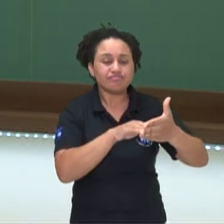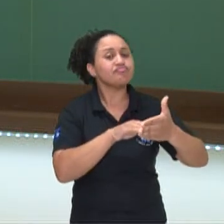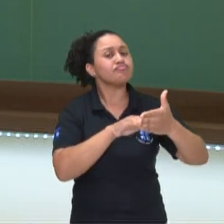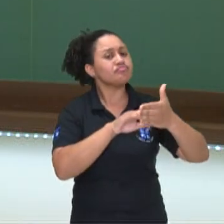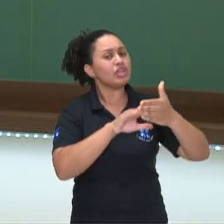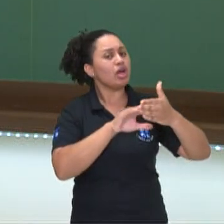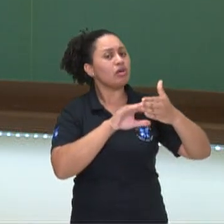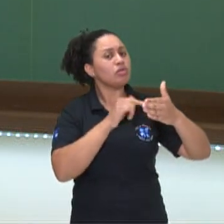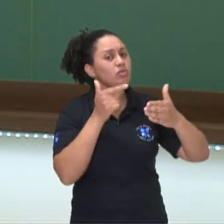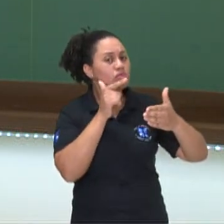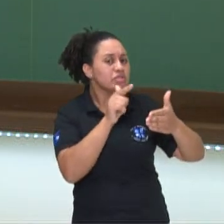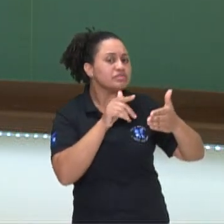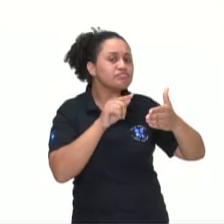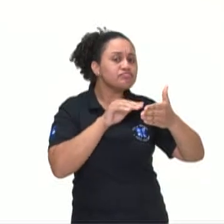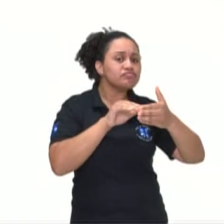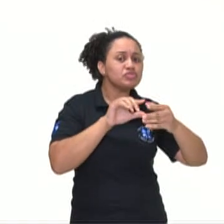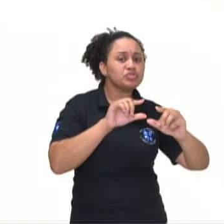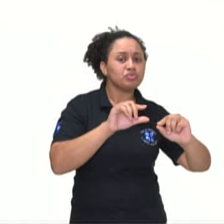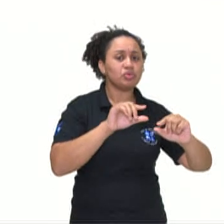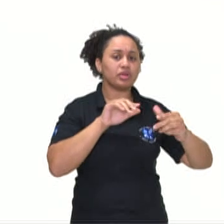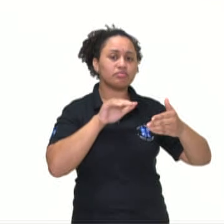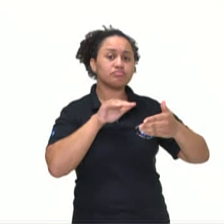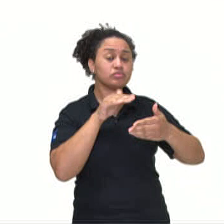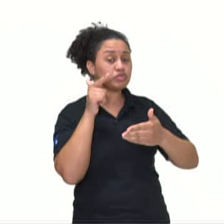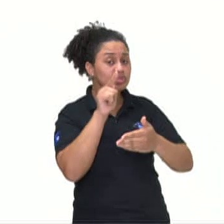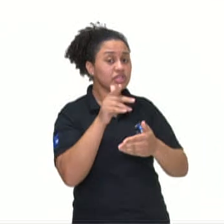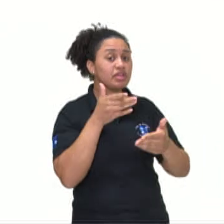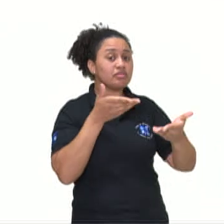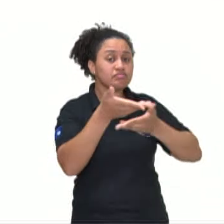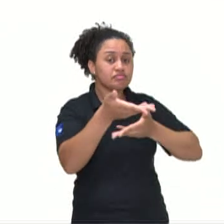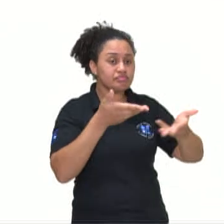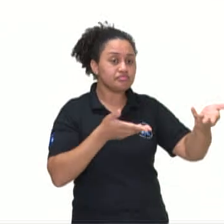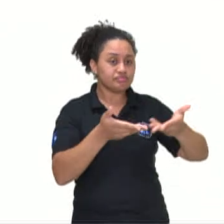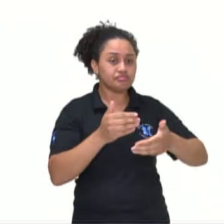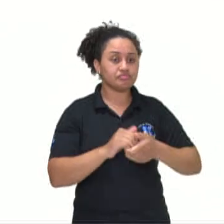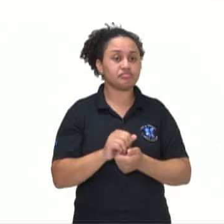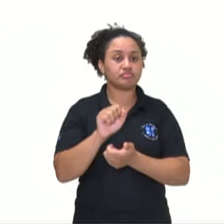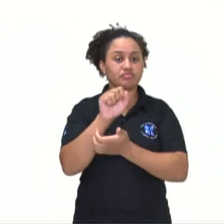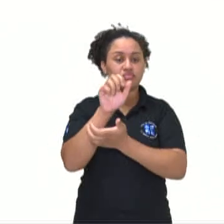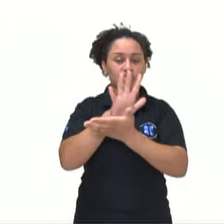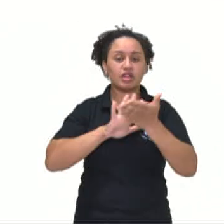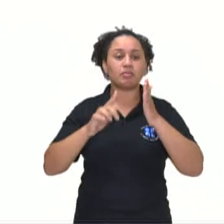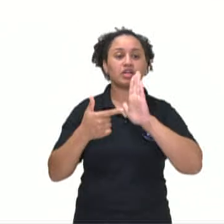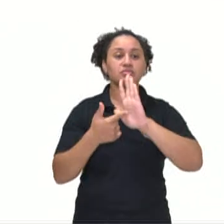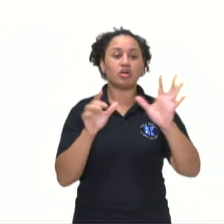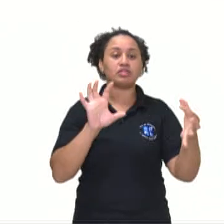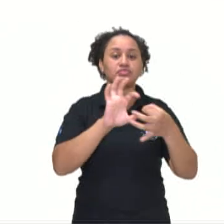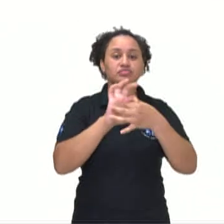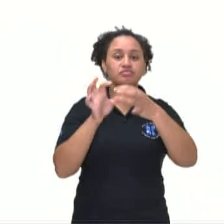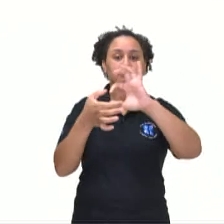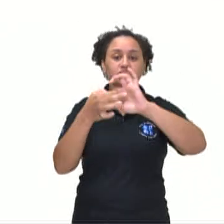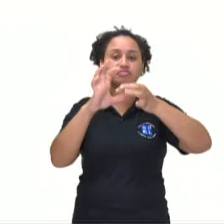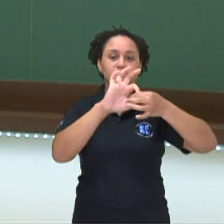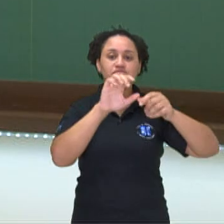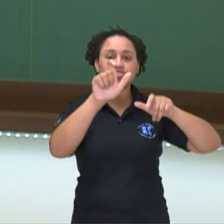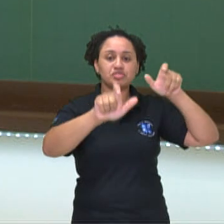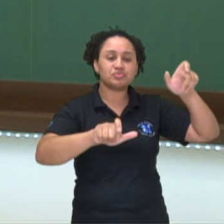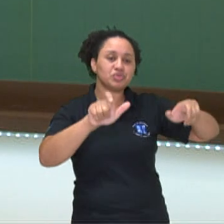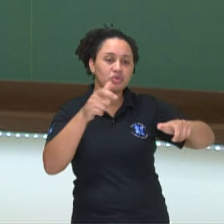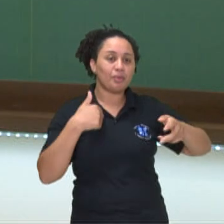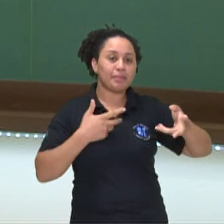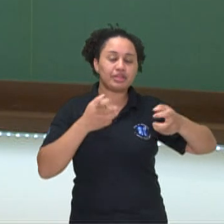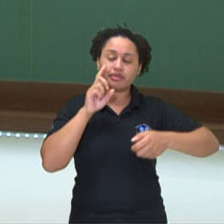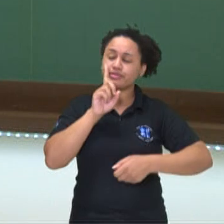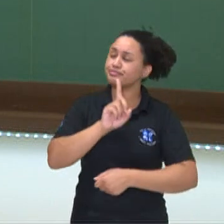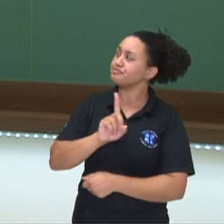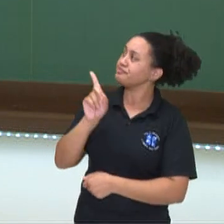que essa imagem aqui mostra para você justamente o quê? Essa interligação das pessoas, essa possibilidade